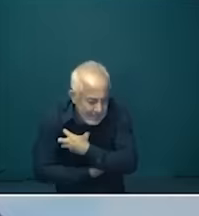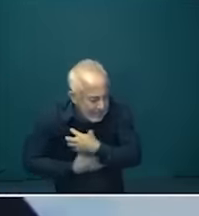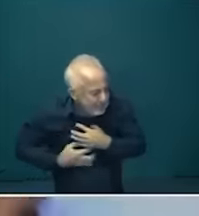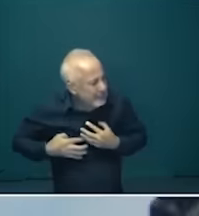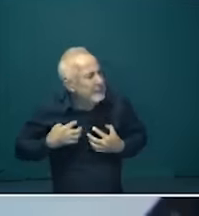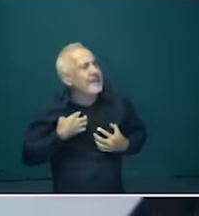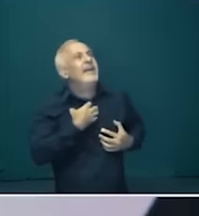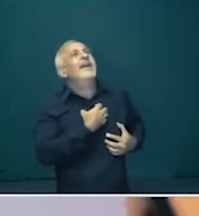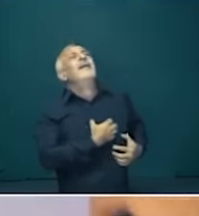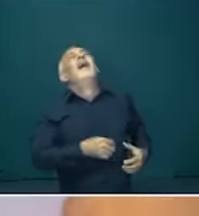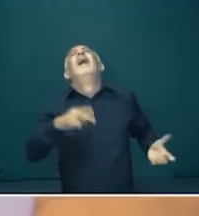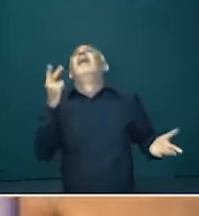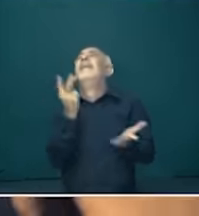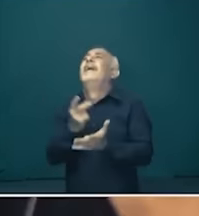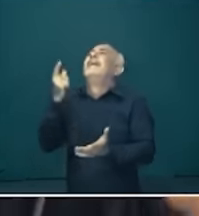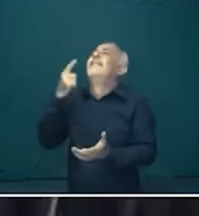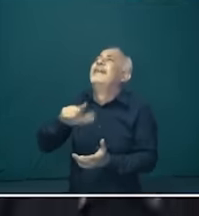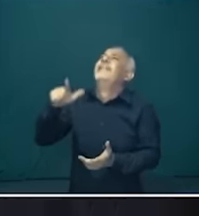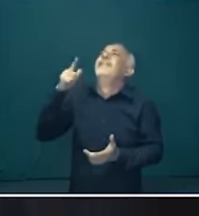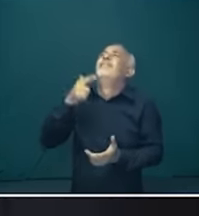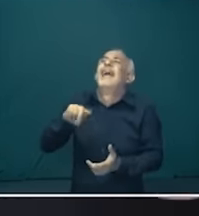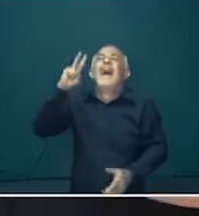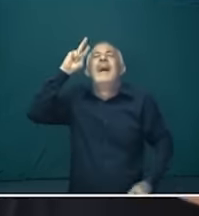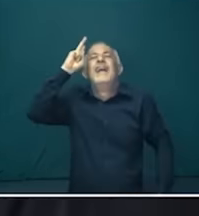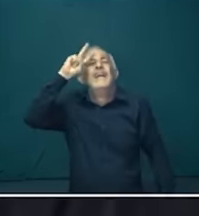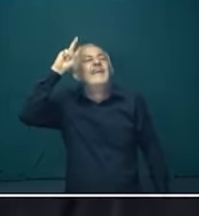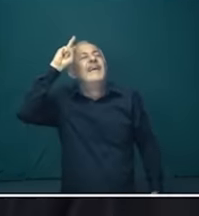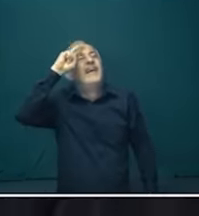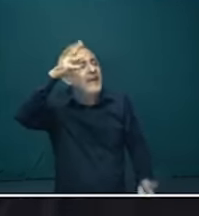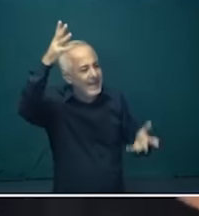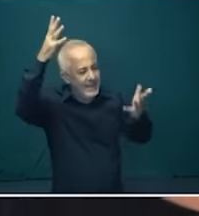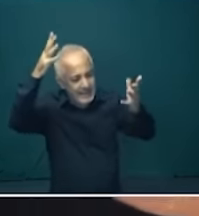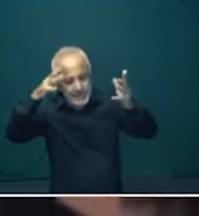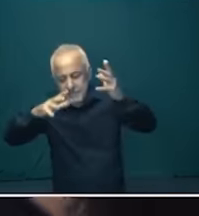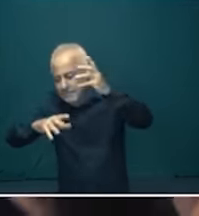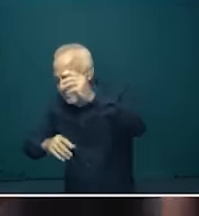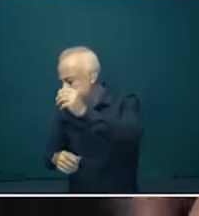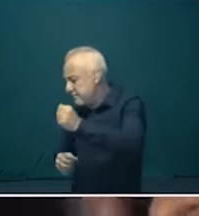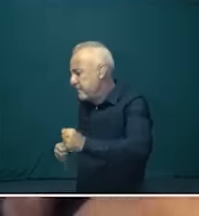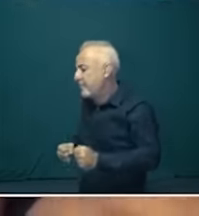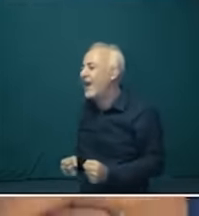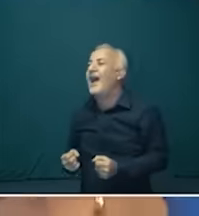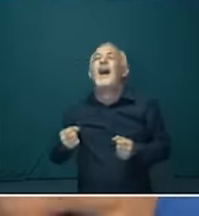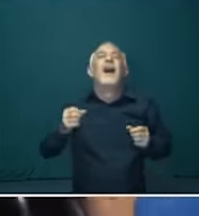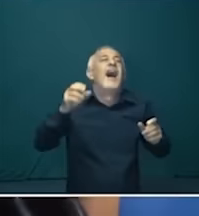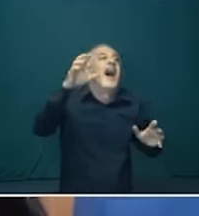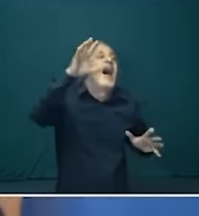é sempre a mesma história.